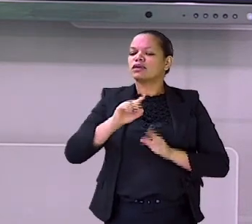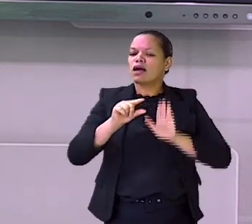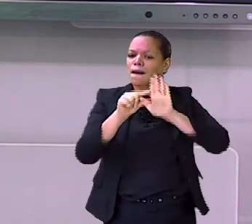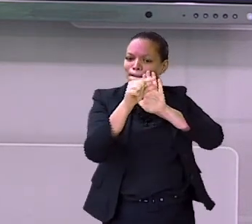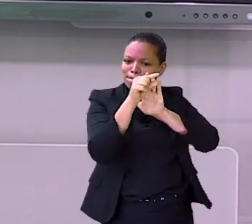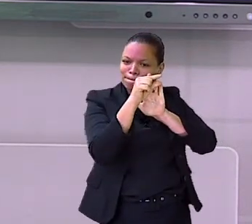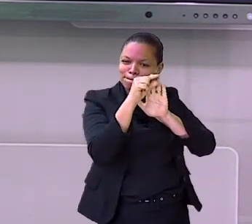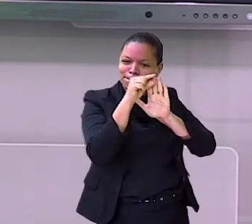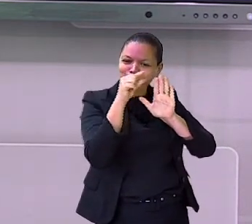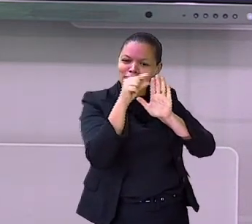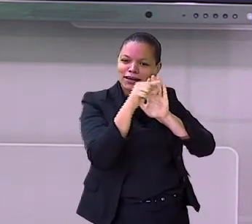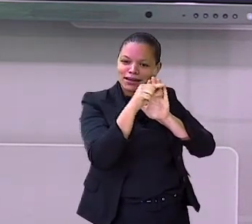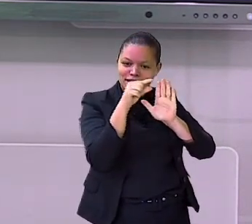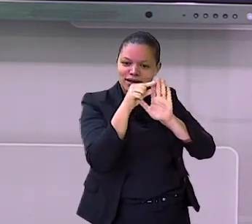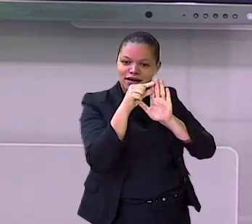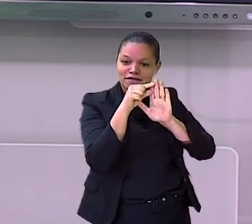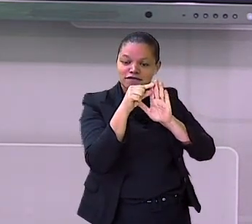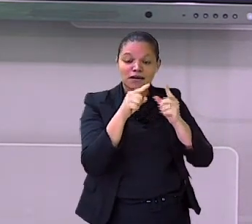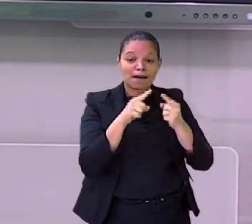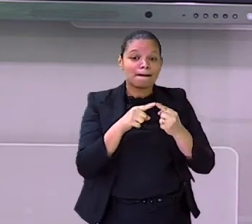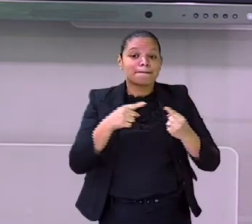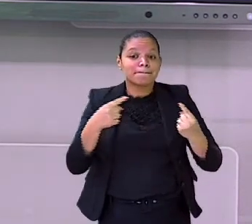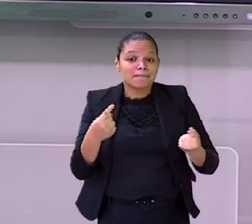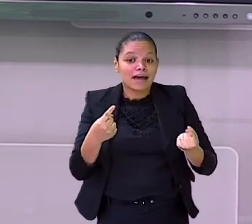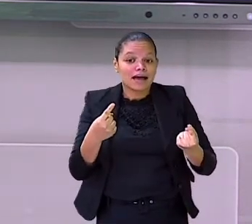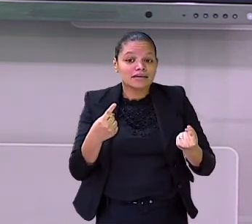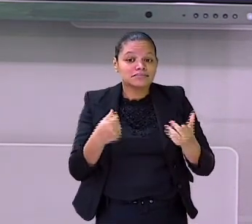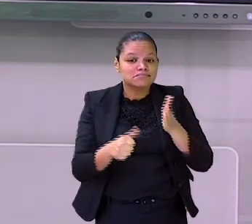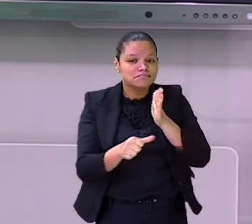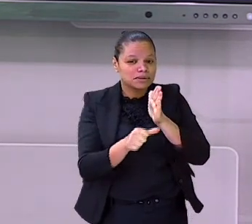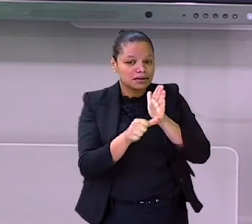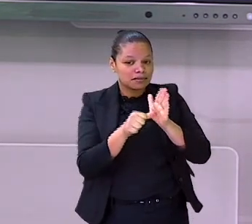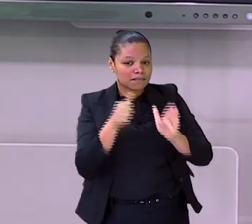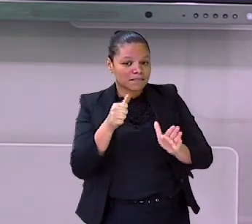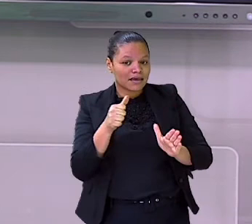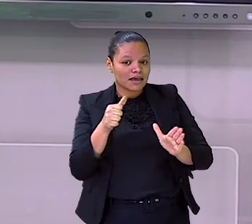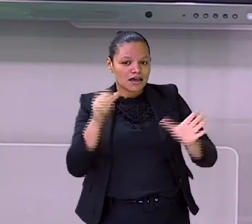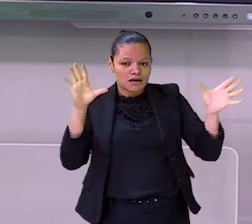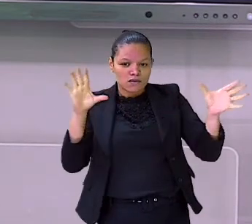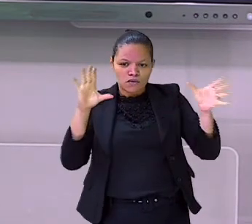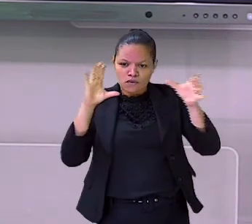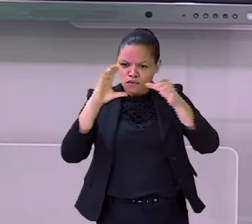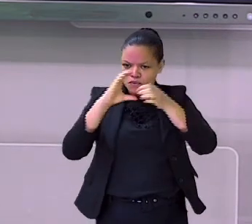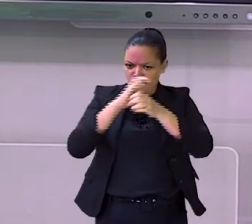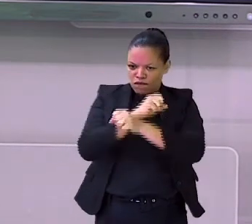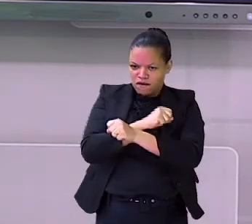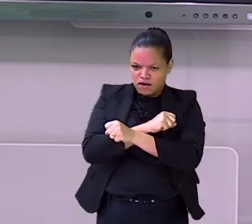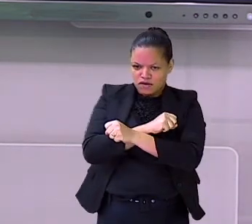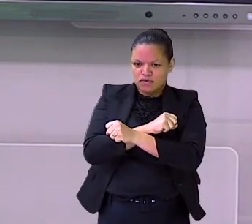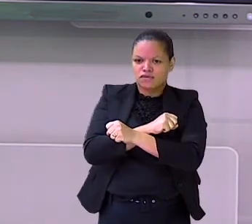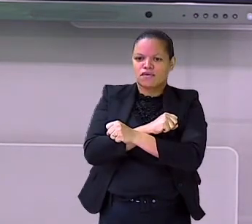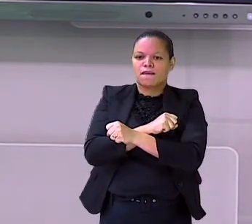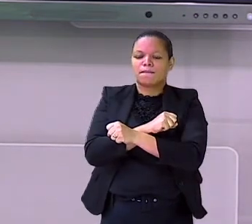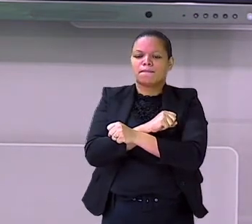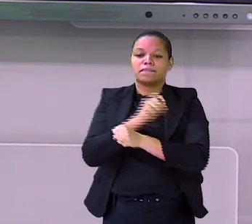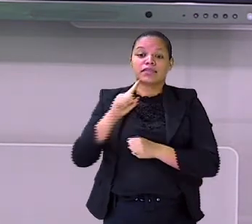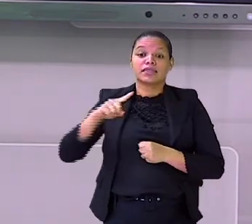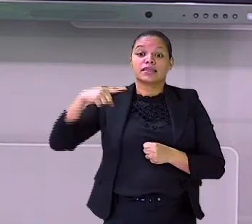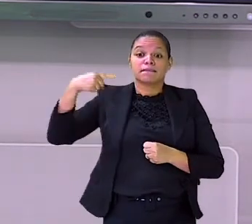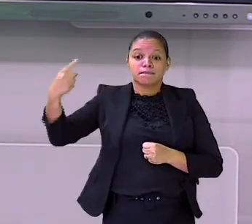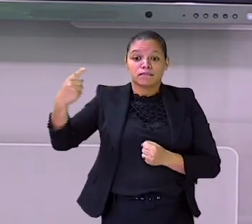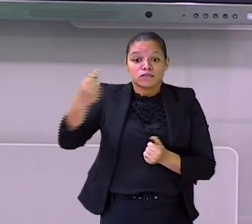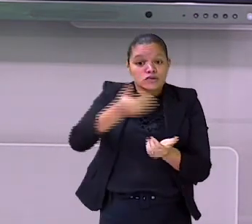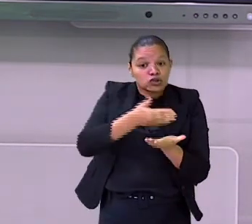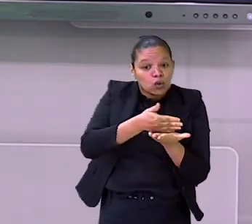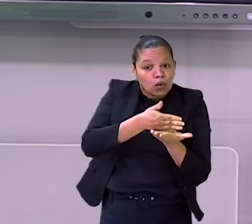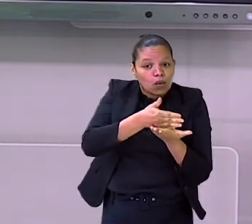você fecha o primeiro parágrafo. Quando você vai começar a fazer o outro parágrafo, você pode separá-los em